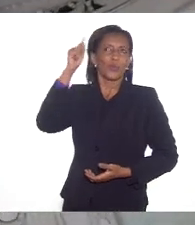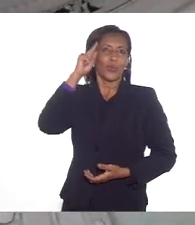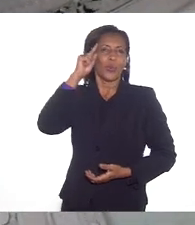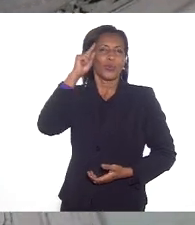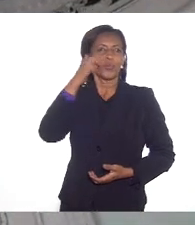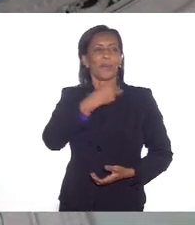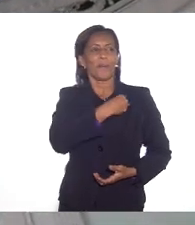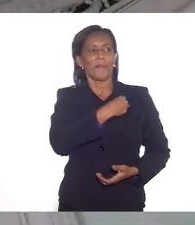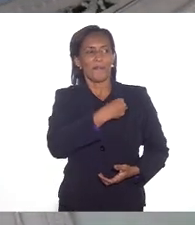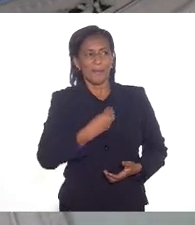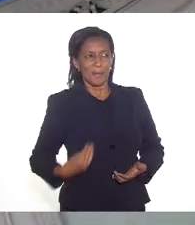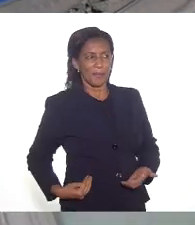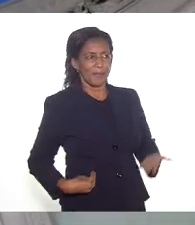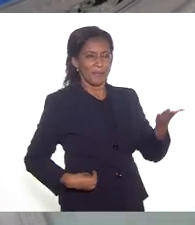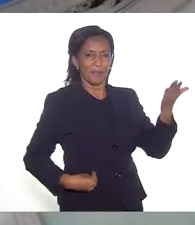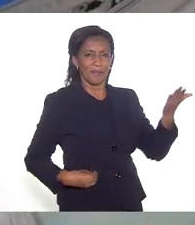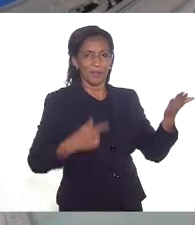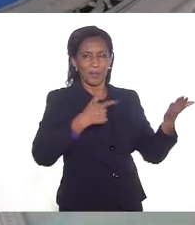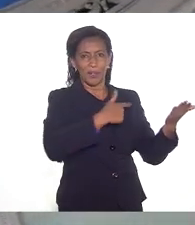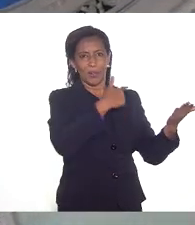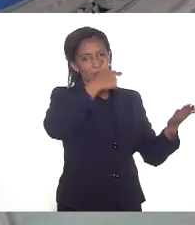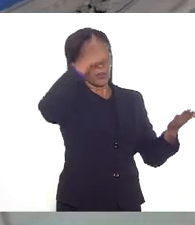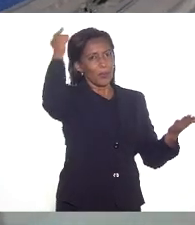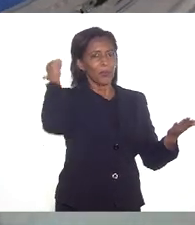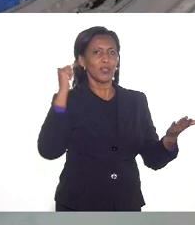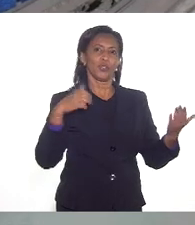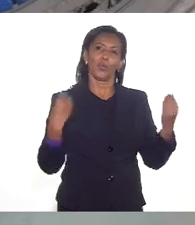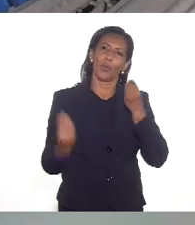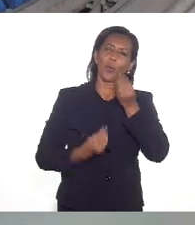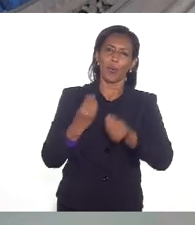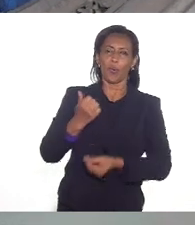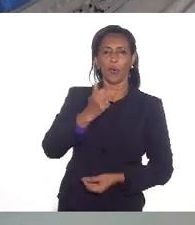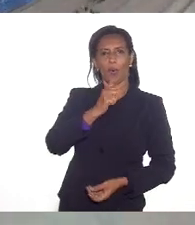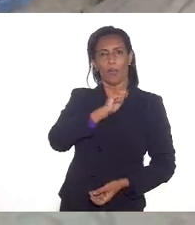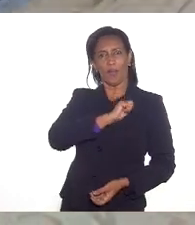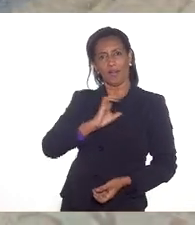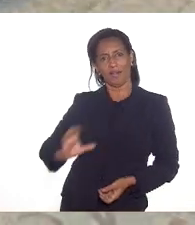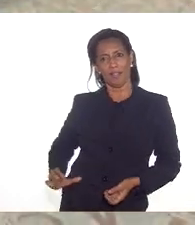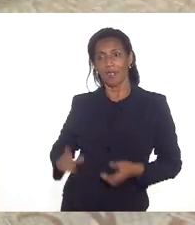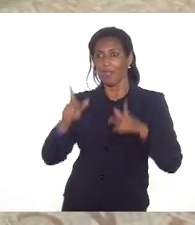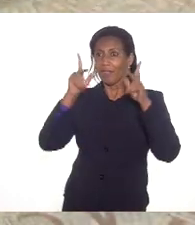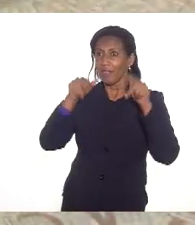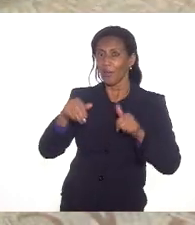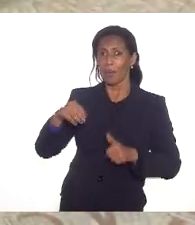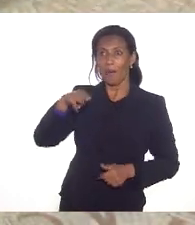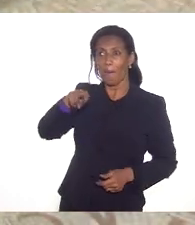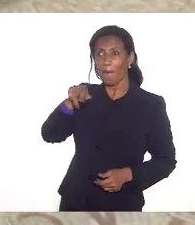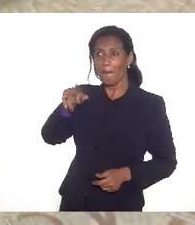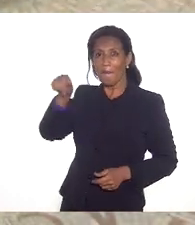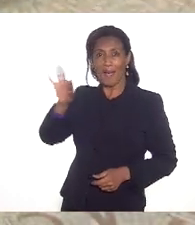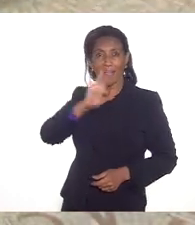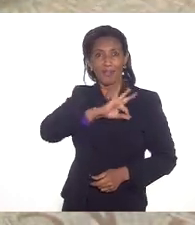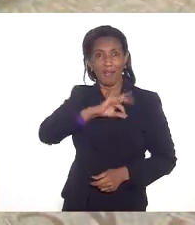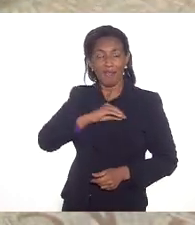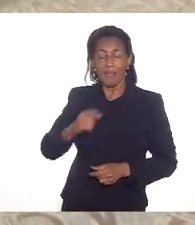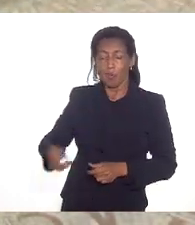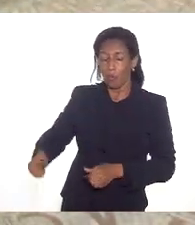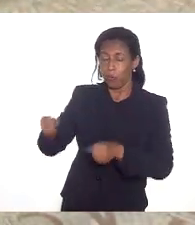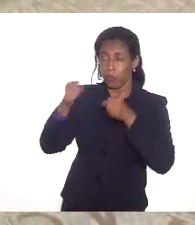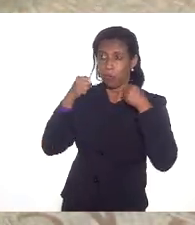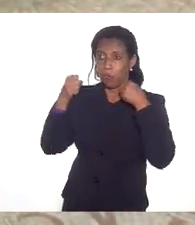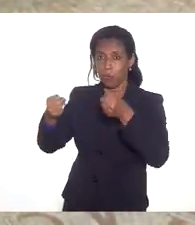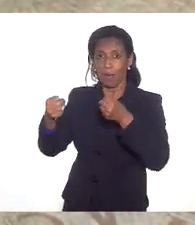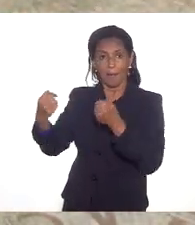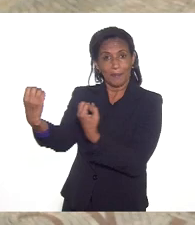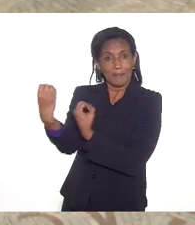comércio de como Deputado Luiz Paulo quando o deputado André como deputada Martha Rocha uma mulher guerreira que muito me ensina